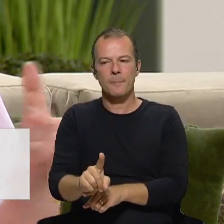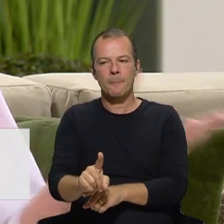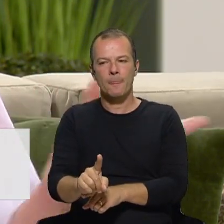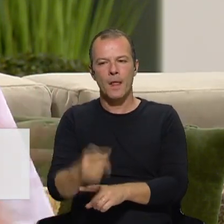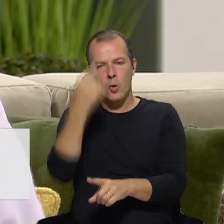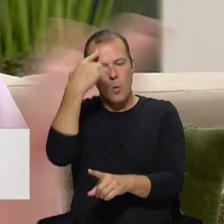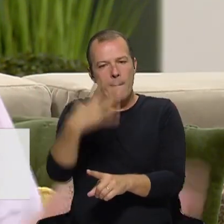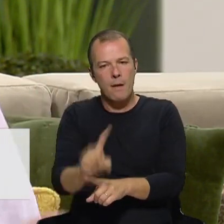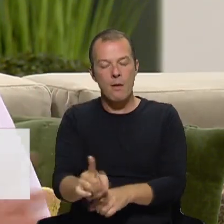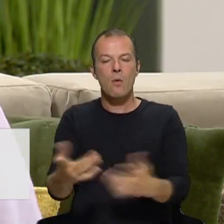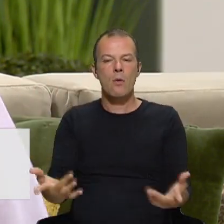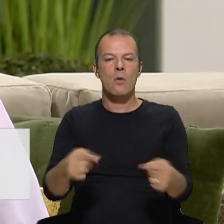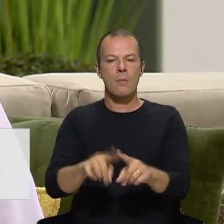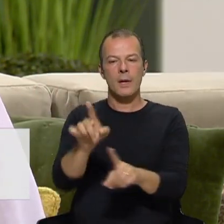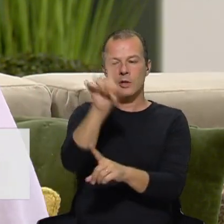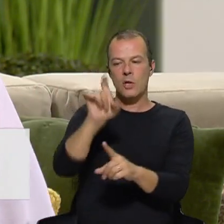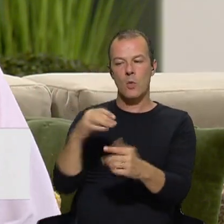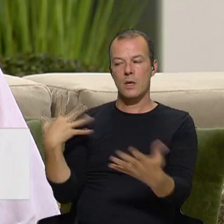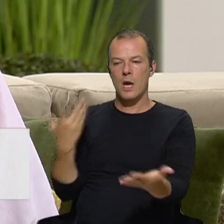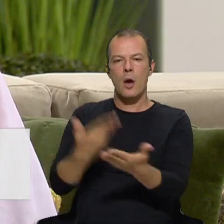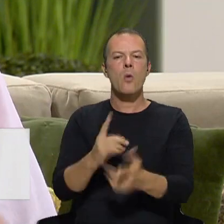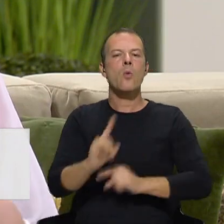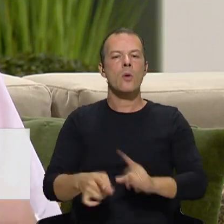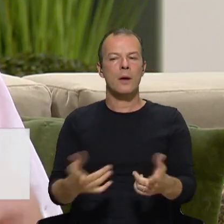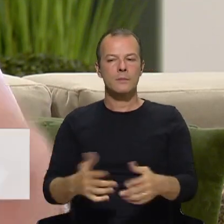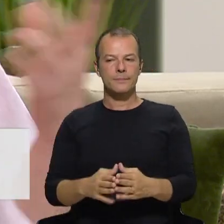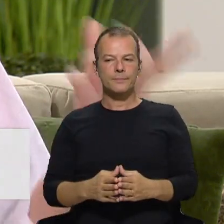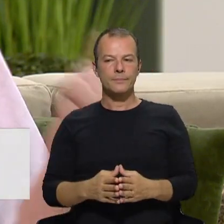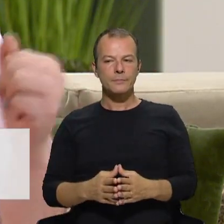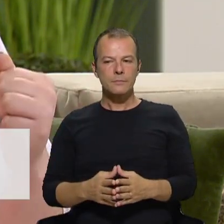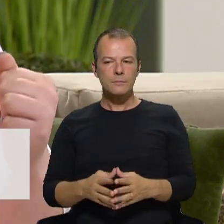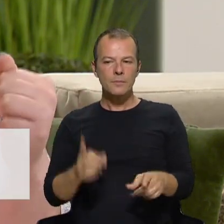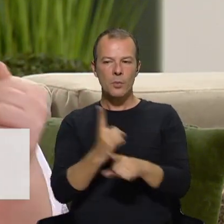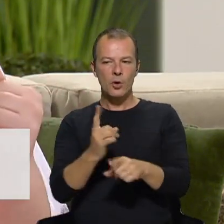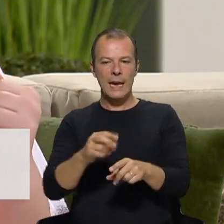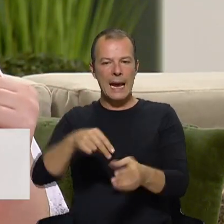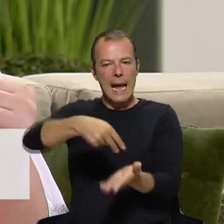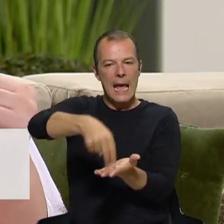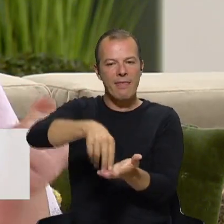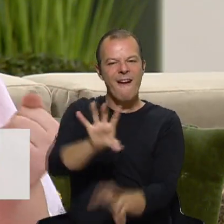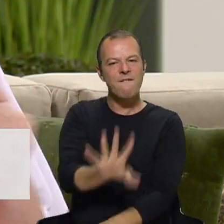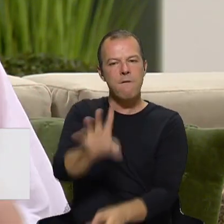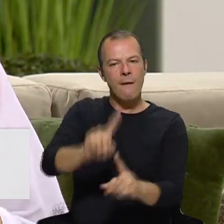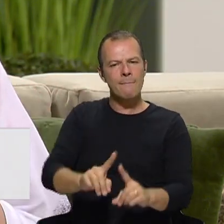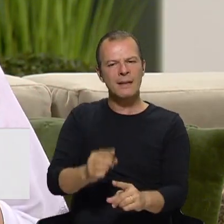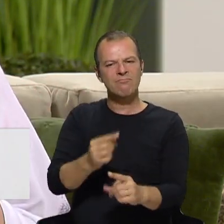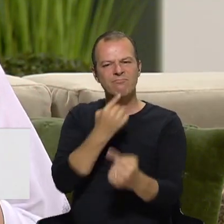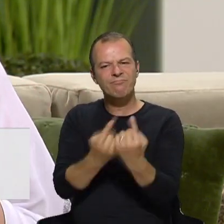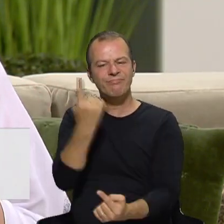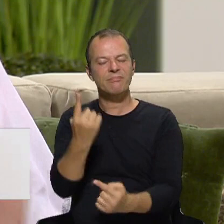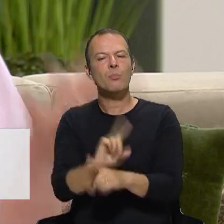Uma das questões que eu vejo até hoje é porque é que tu andas assim, não é?